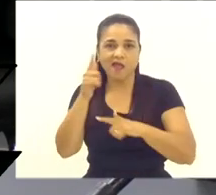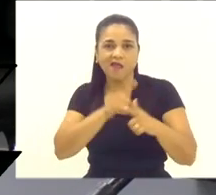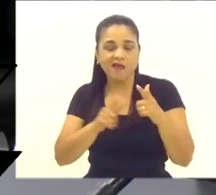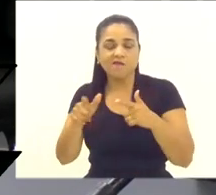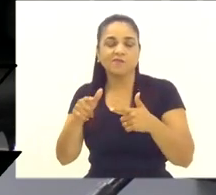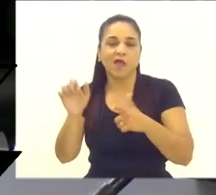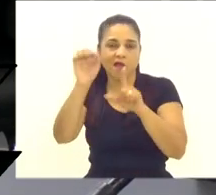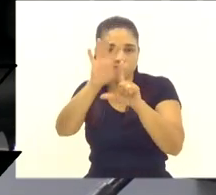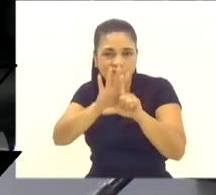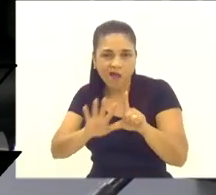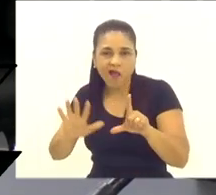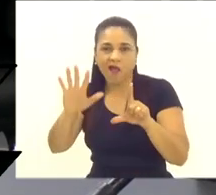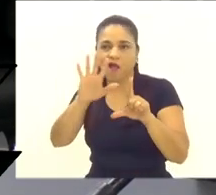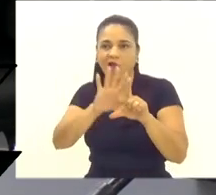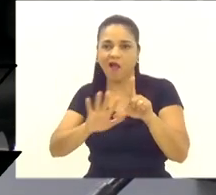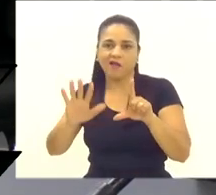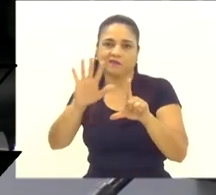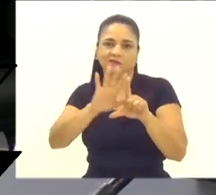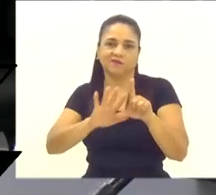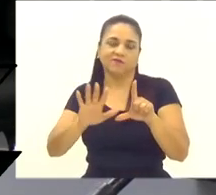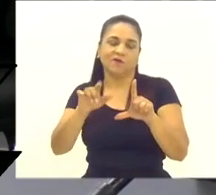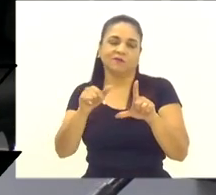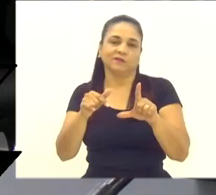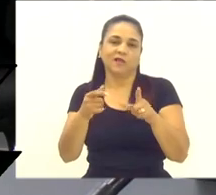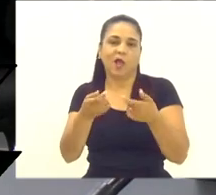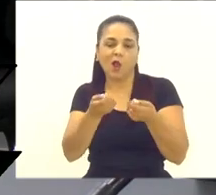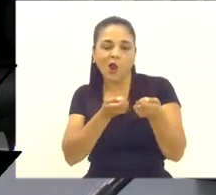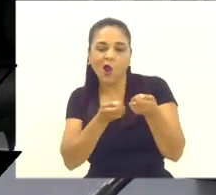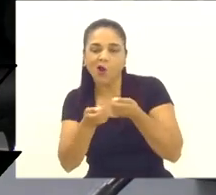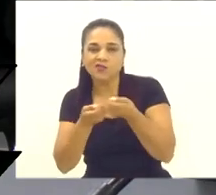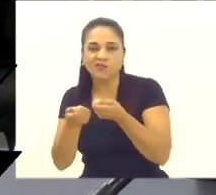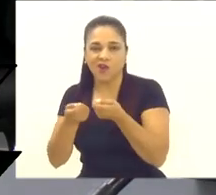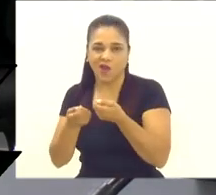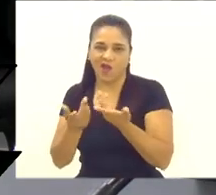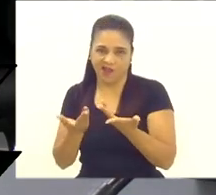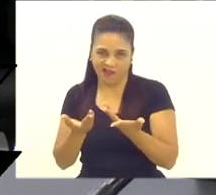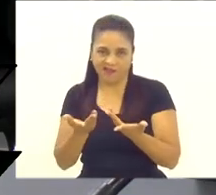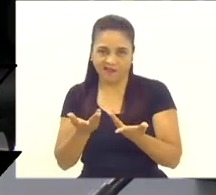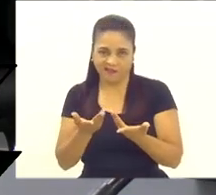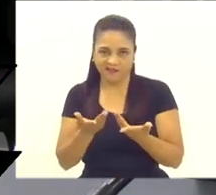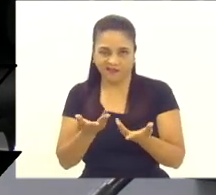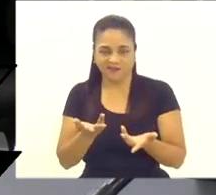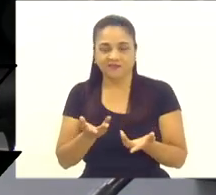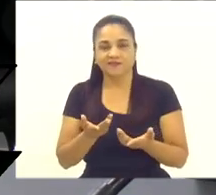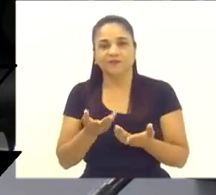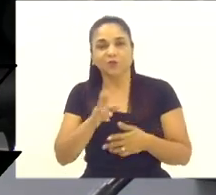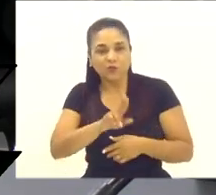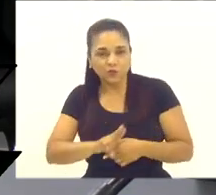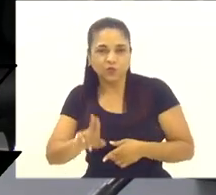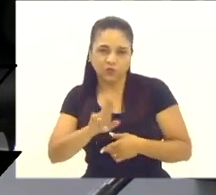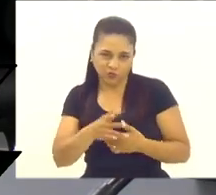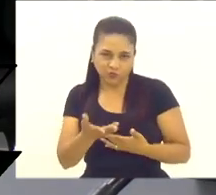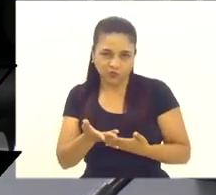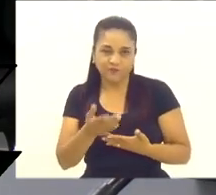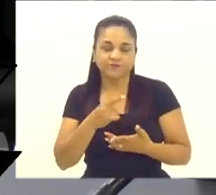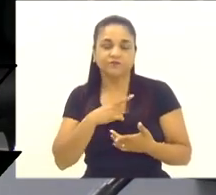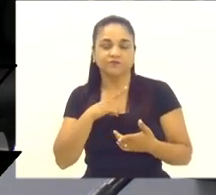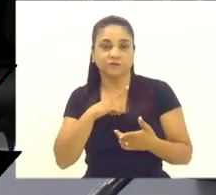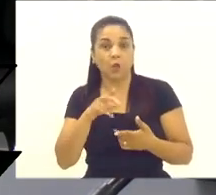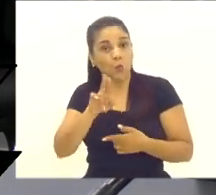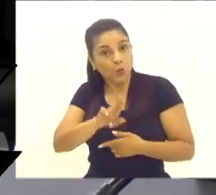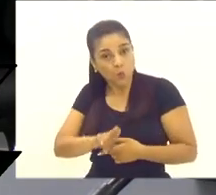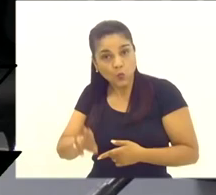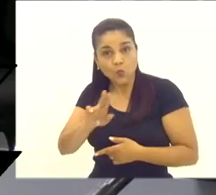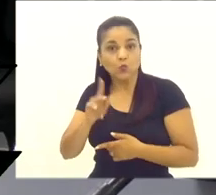ela monetiza esses esse tráfico né então você tem muitas vezes o uso